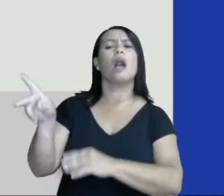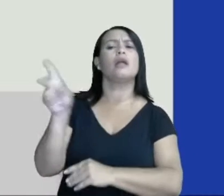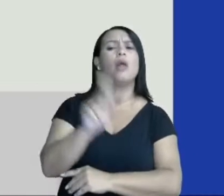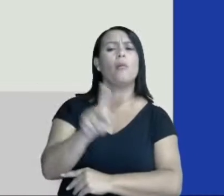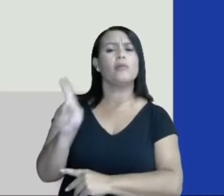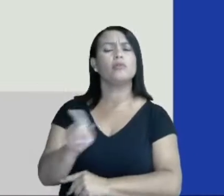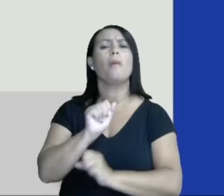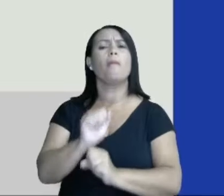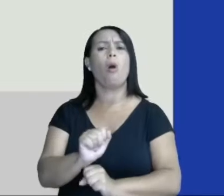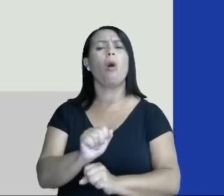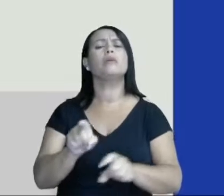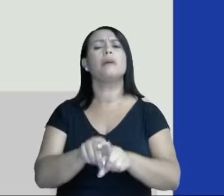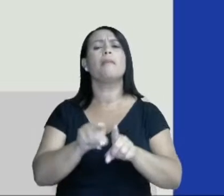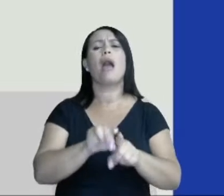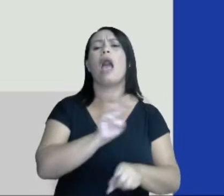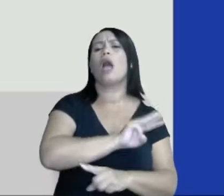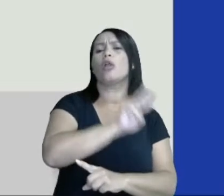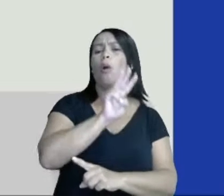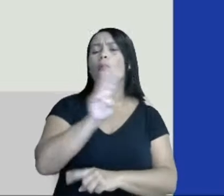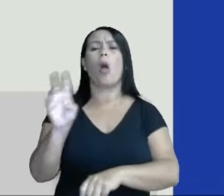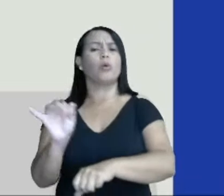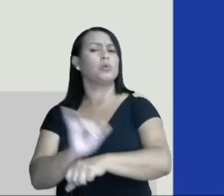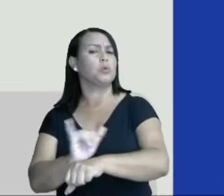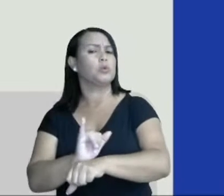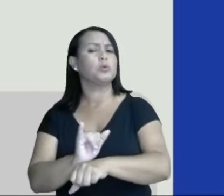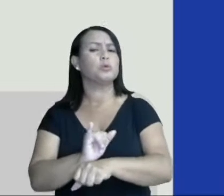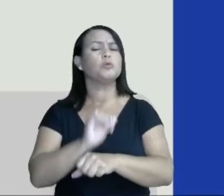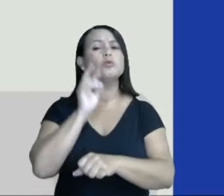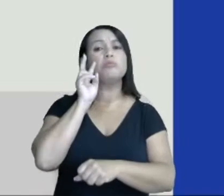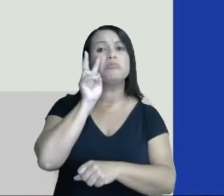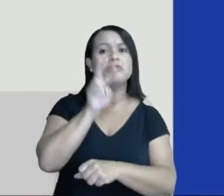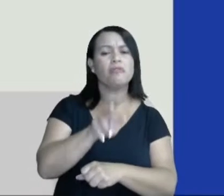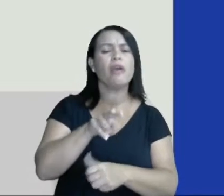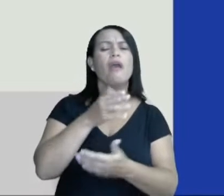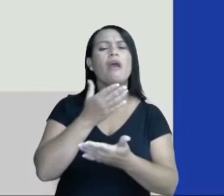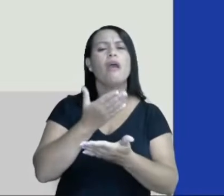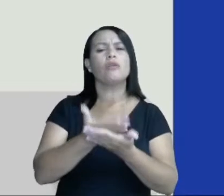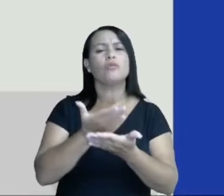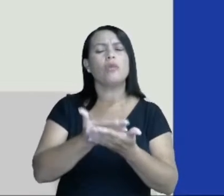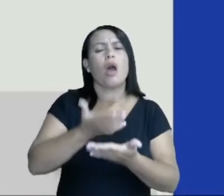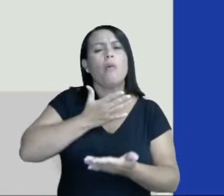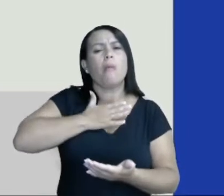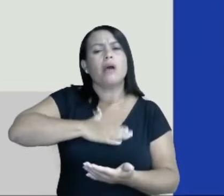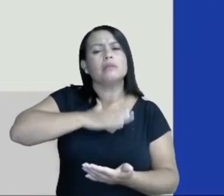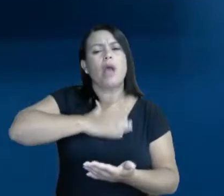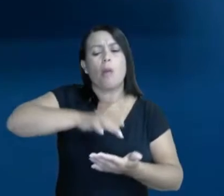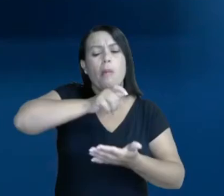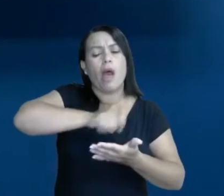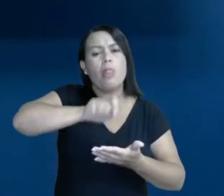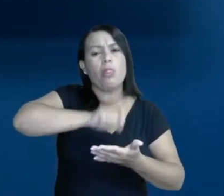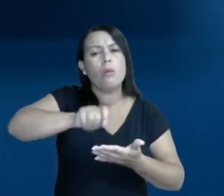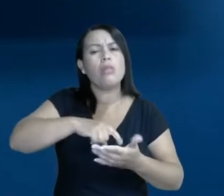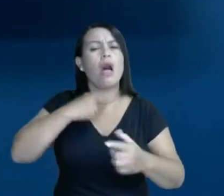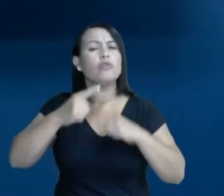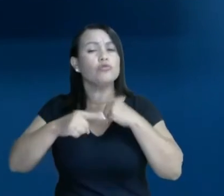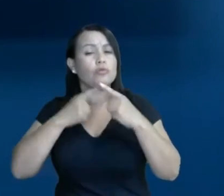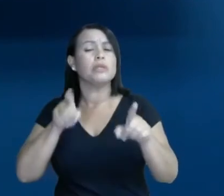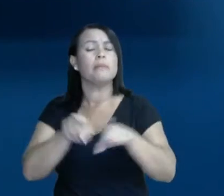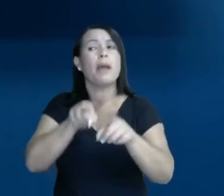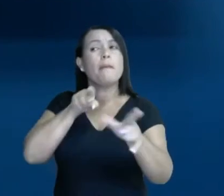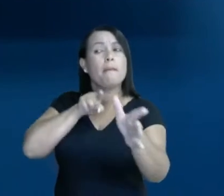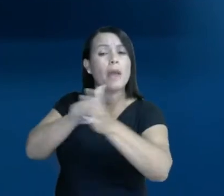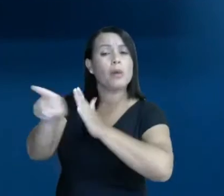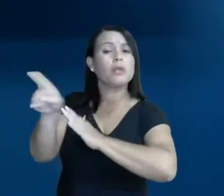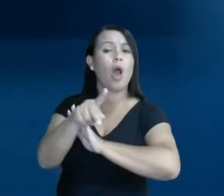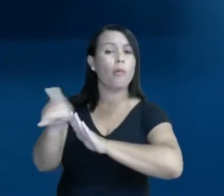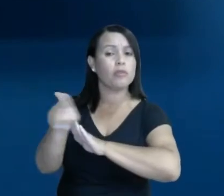pode ir lá no blog, na aula do YouTube, assistir com mais calma, né? Para anotar suas dúvidas e perguntar lá ao seu professor,